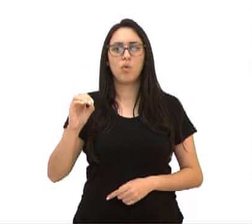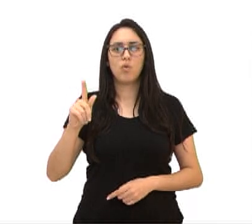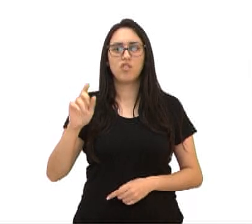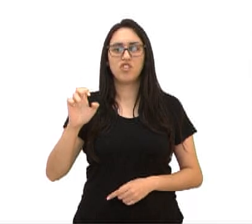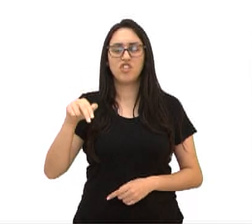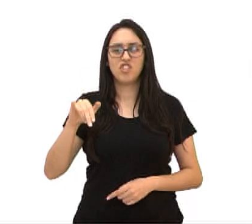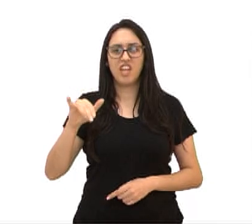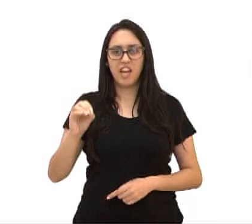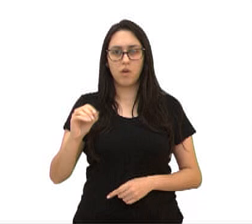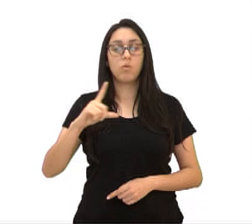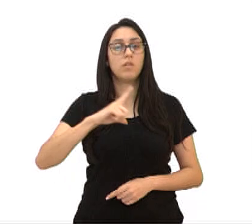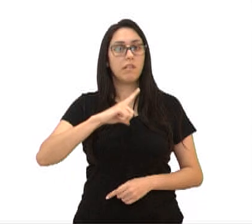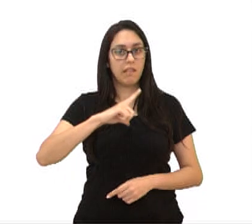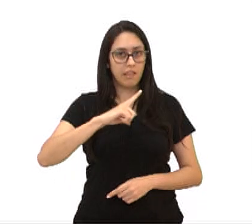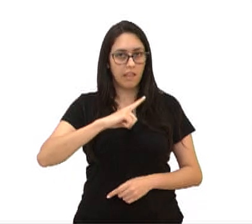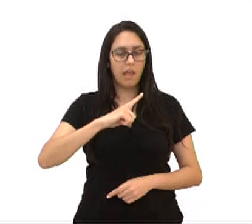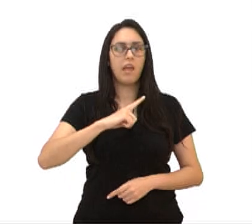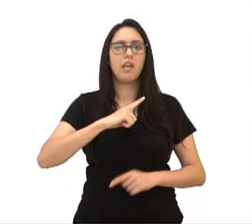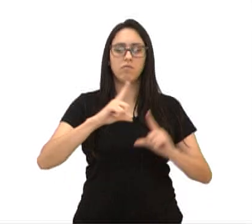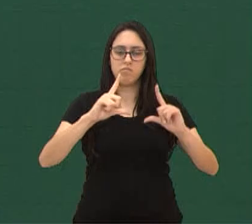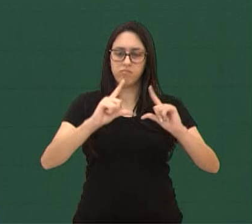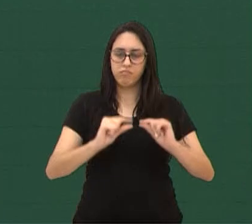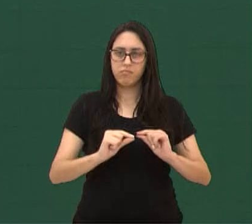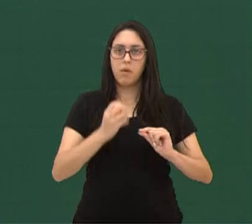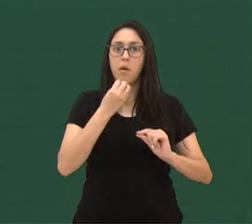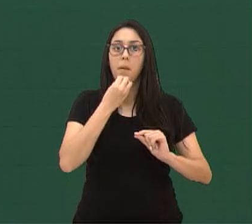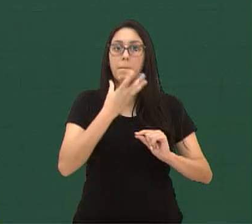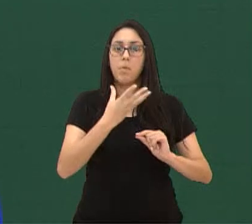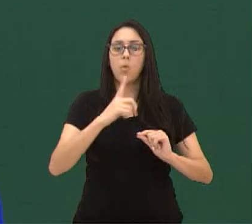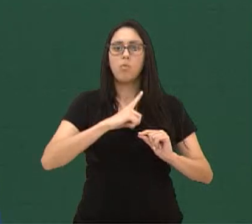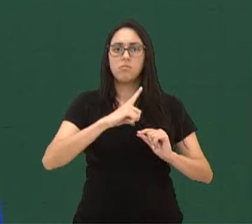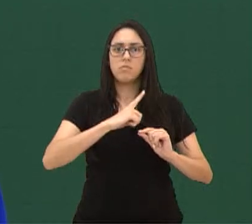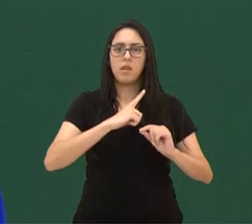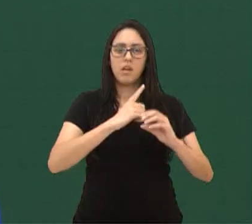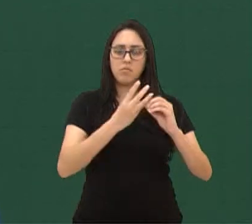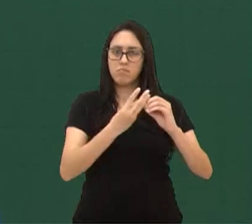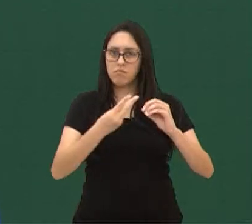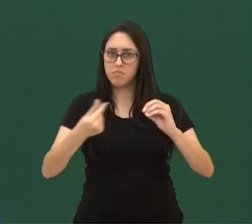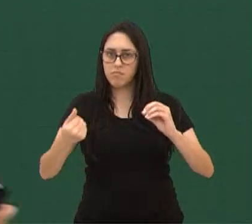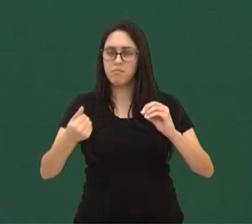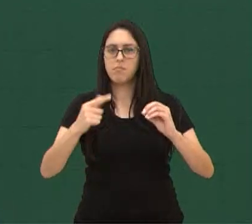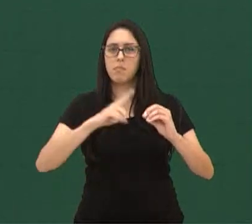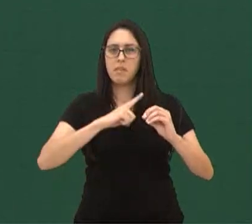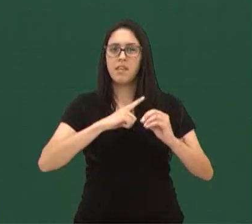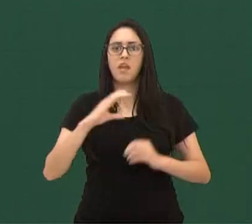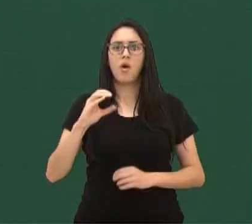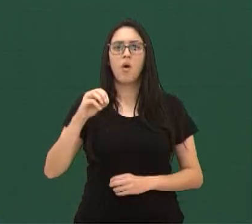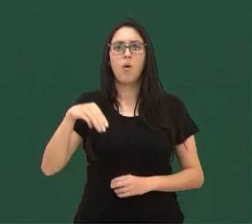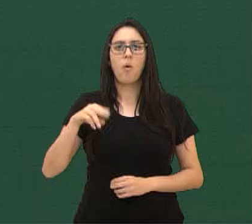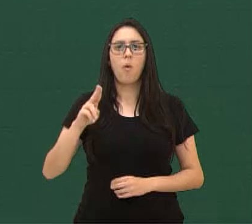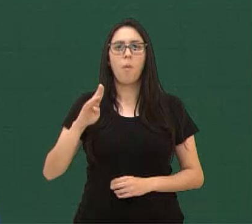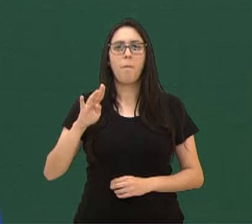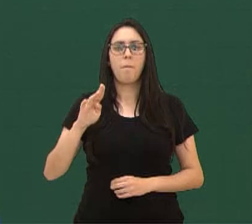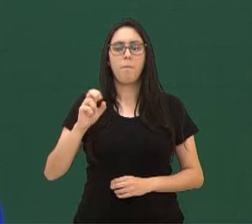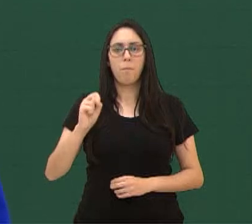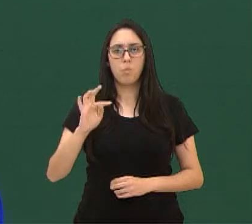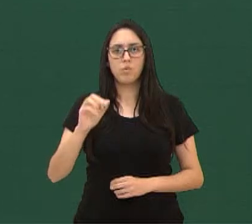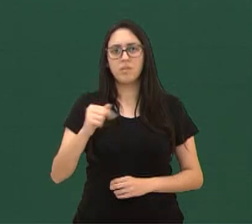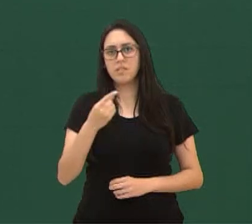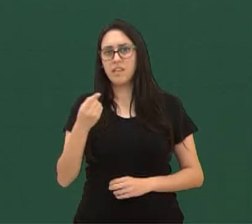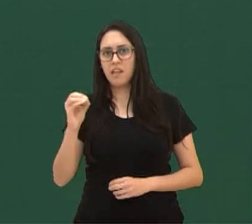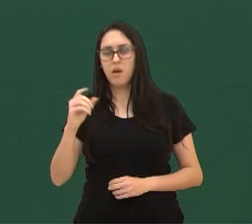como agente redutor, fazendo a oxidação do oxigênio no processo de combustão e tendo a troca dos elétrons